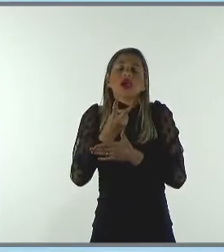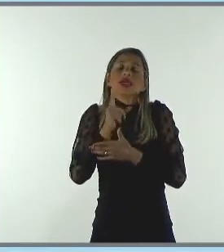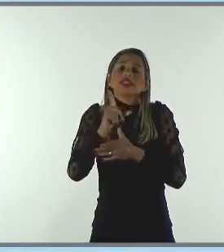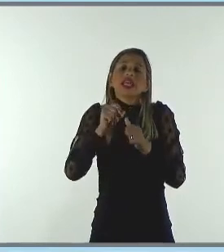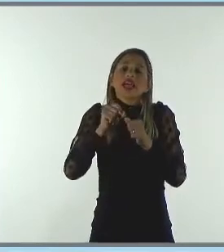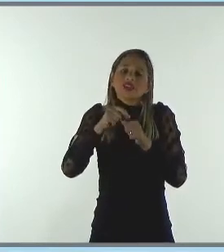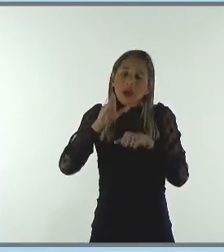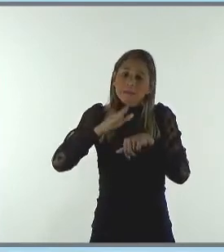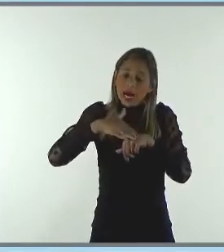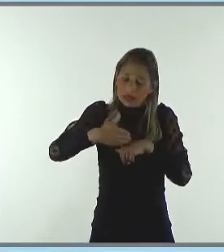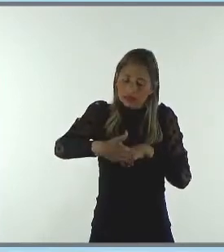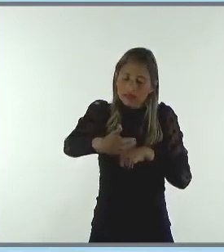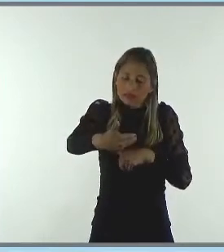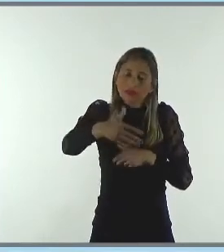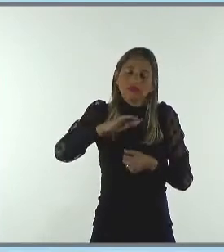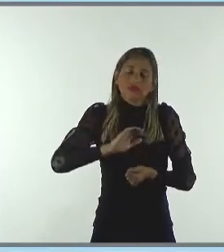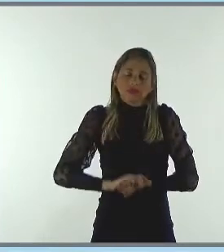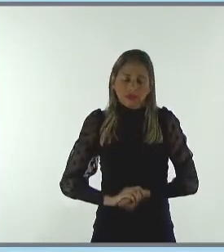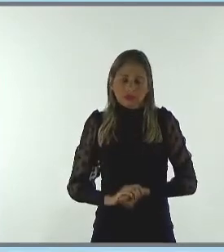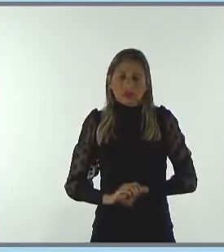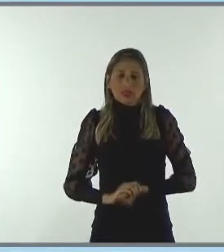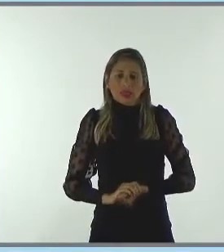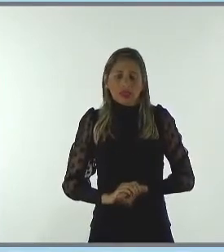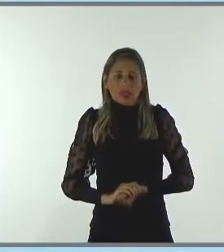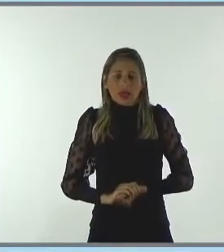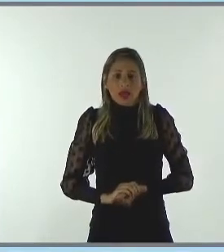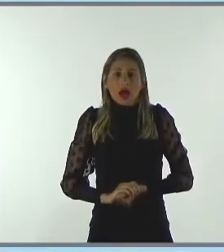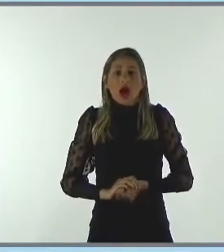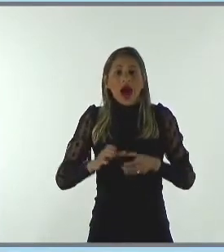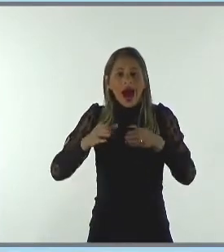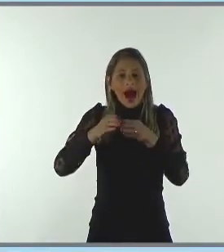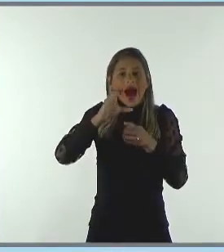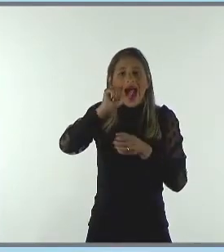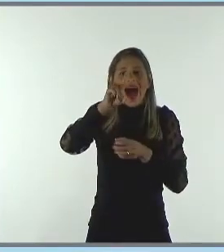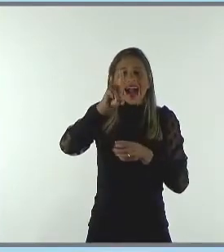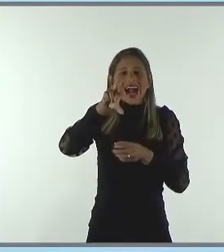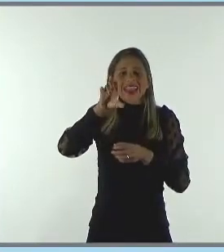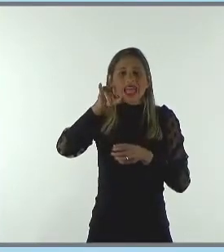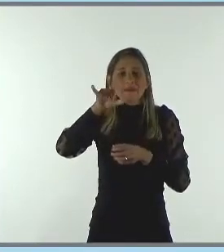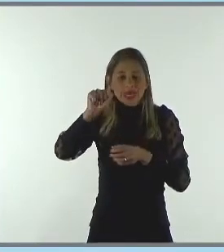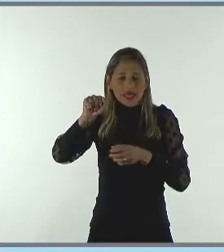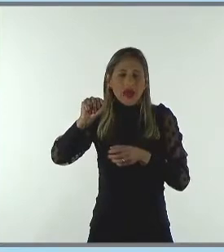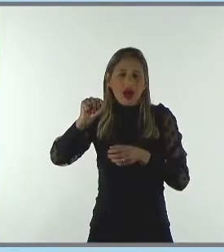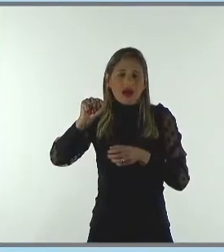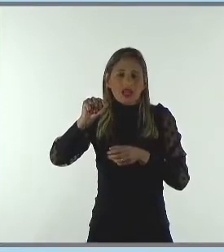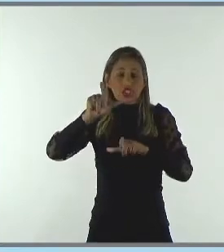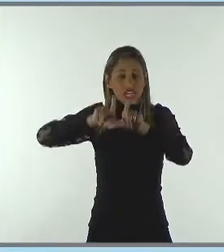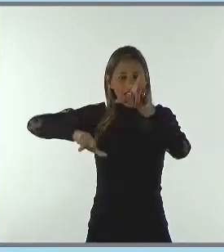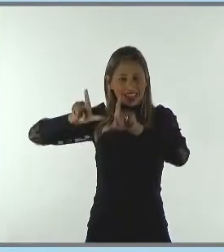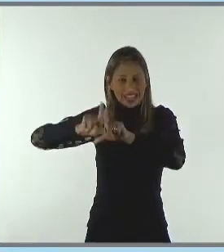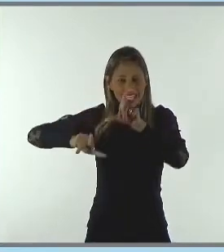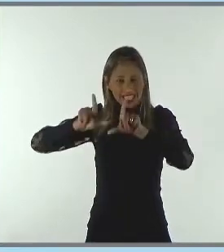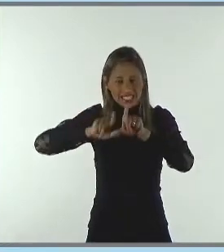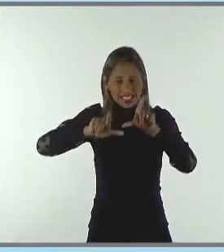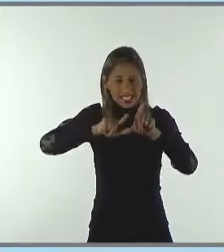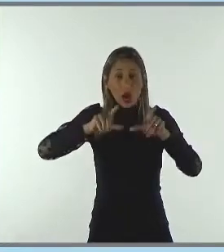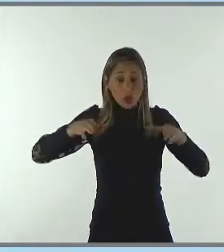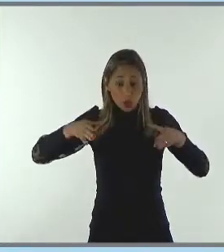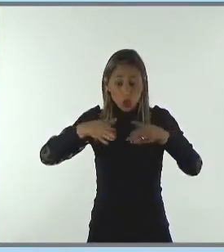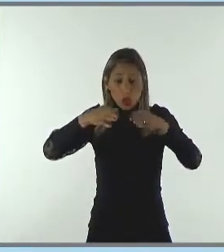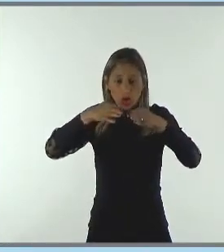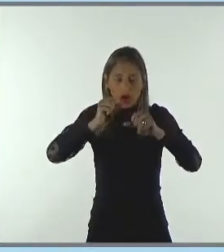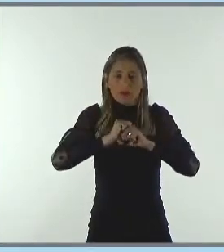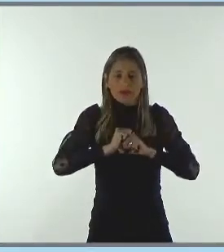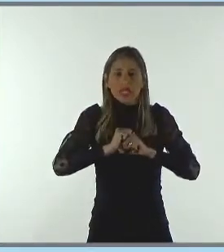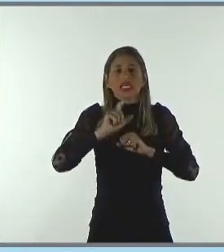sido levada mais adiante. Né? A academia precisa repensar, como qualquer instituição, né, a sua dinâmica histórica, saber